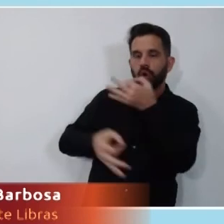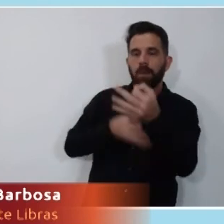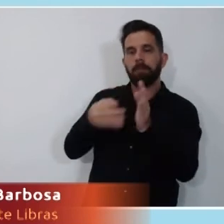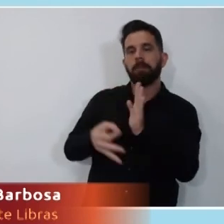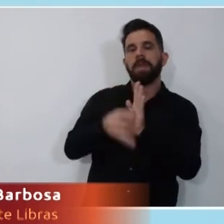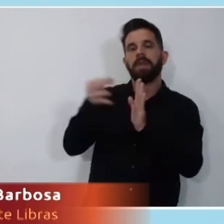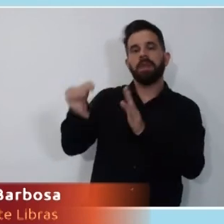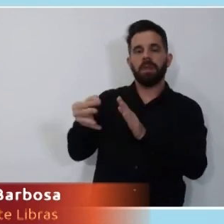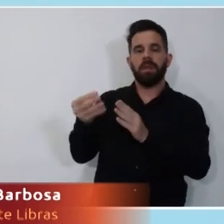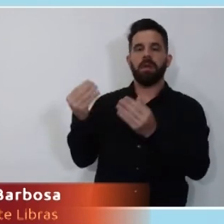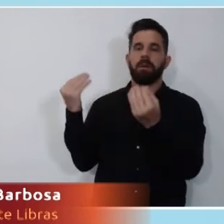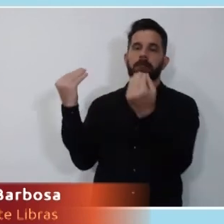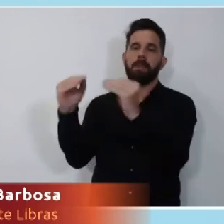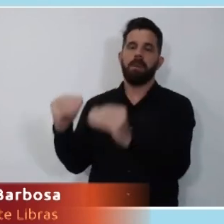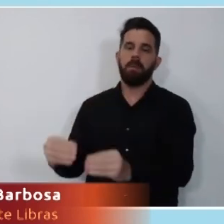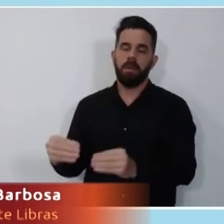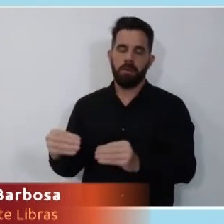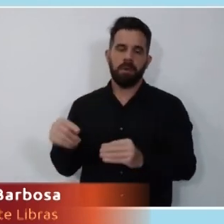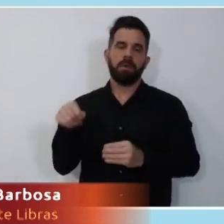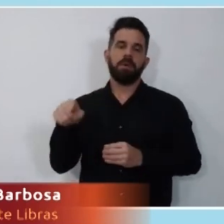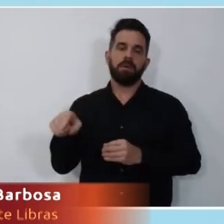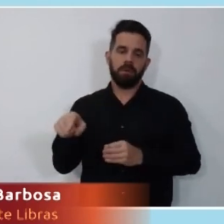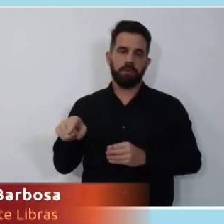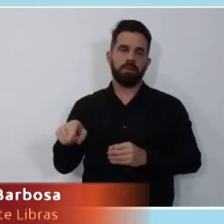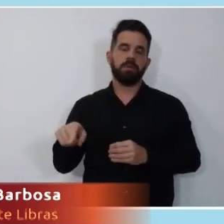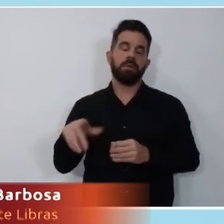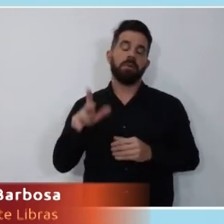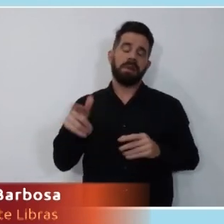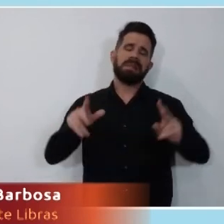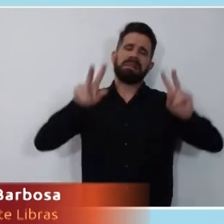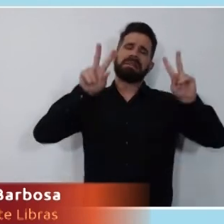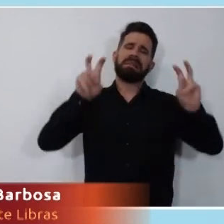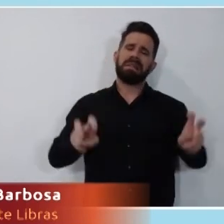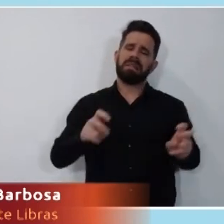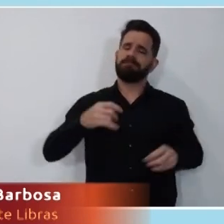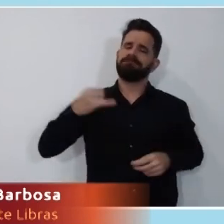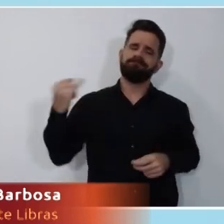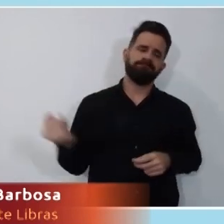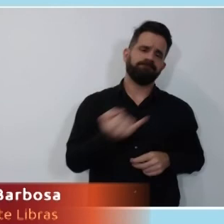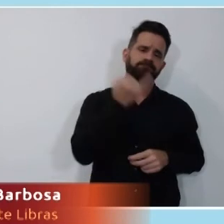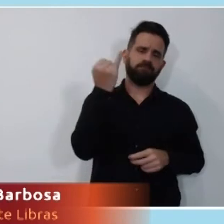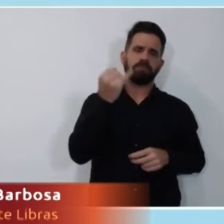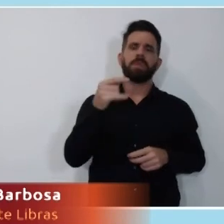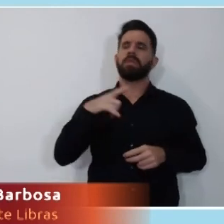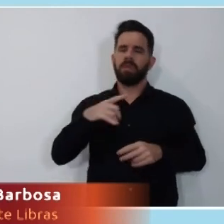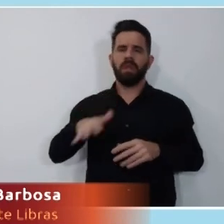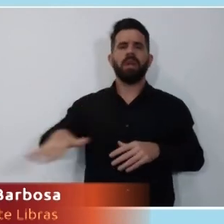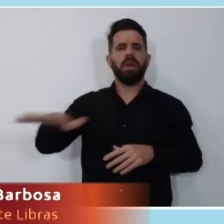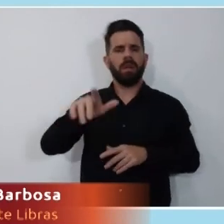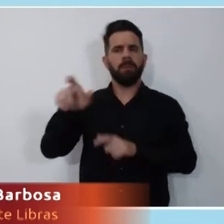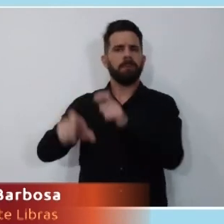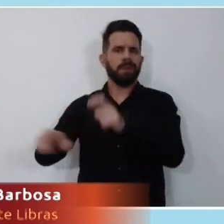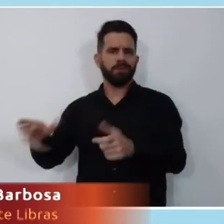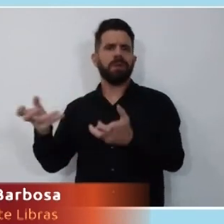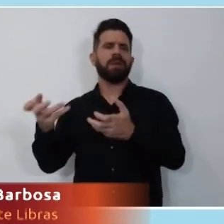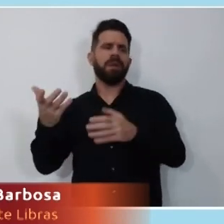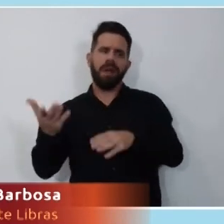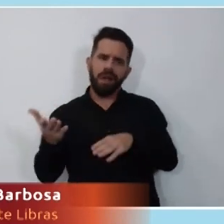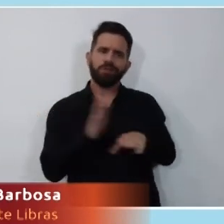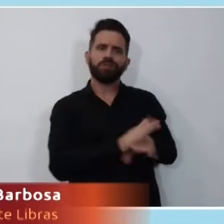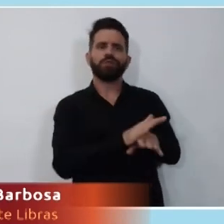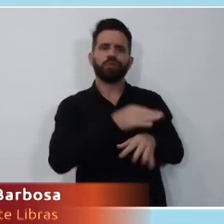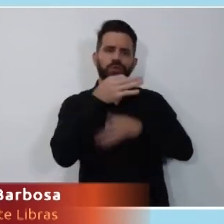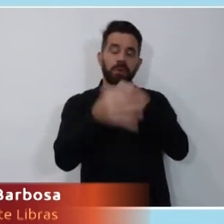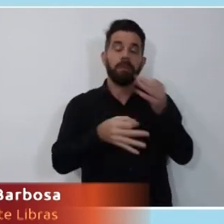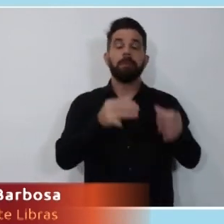depois dar o retorno para a população. São temas importantíssimos. E tem comunidades que querem discutir. Tem pessoas que querem se aprofundar na